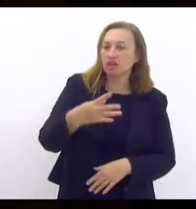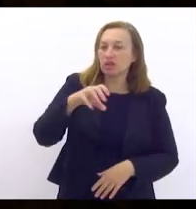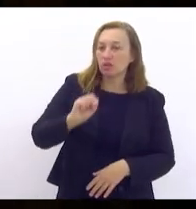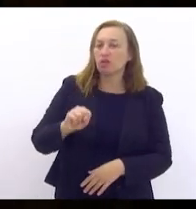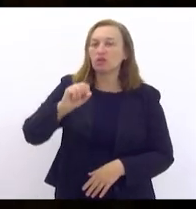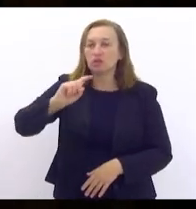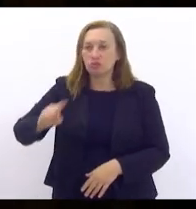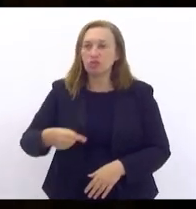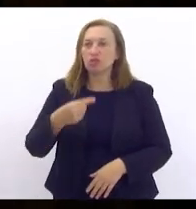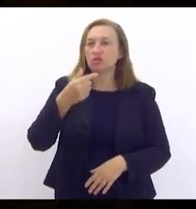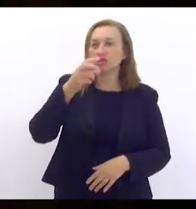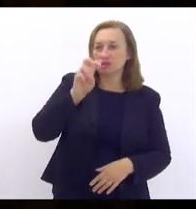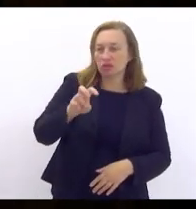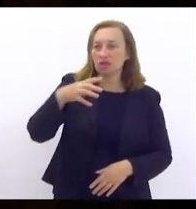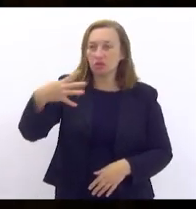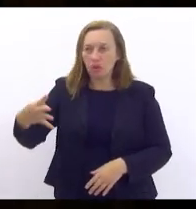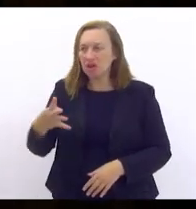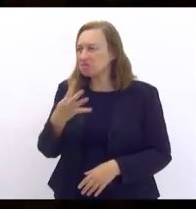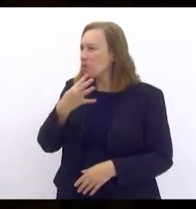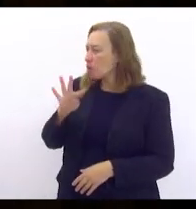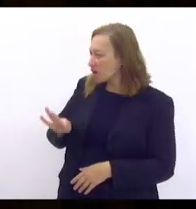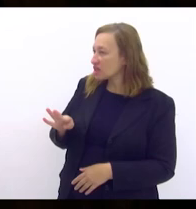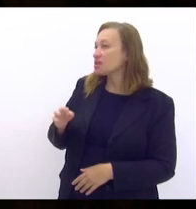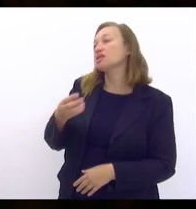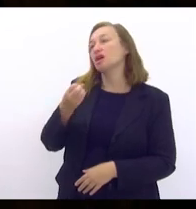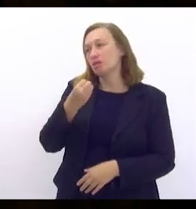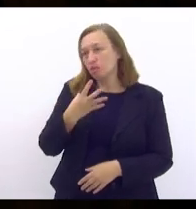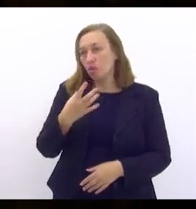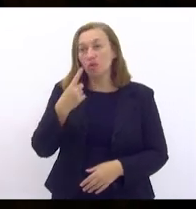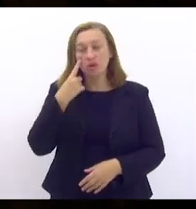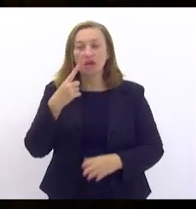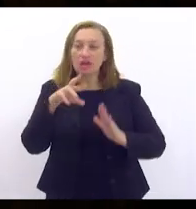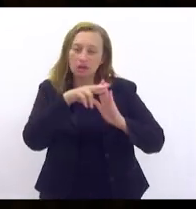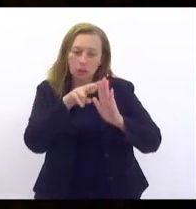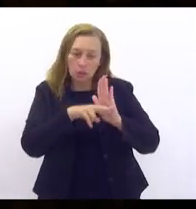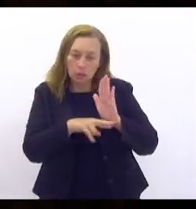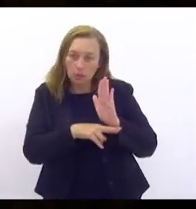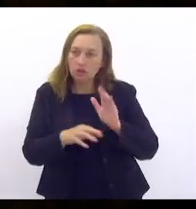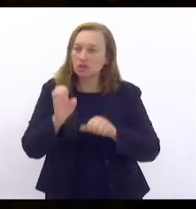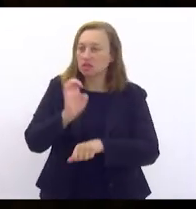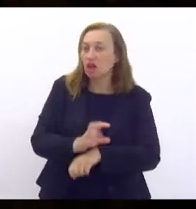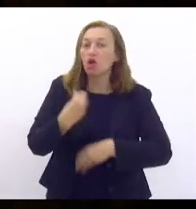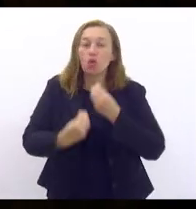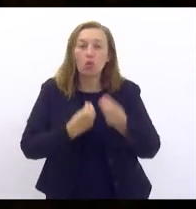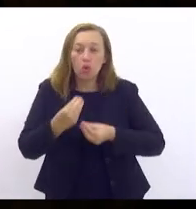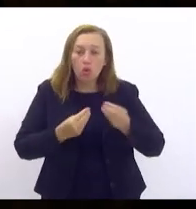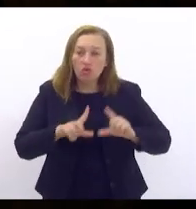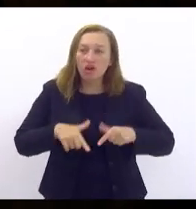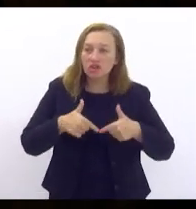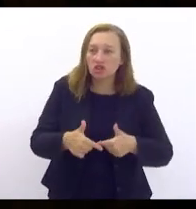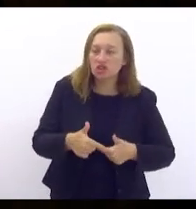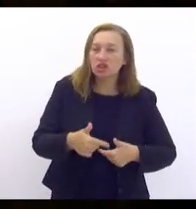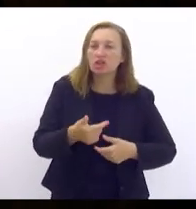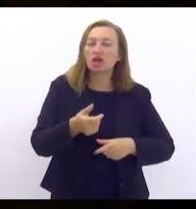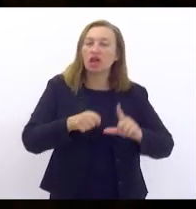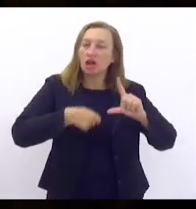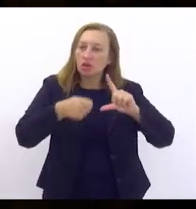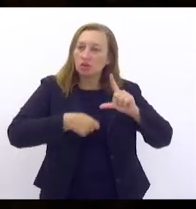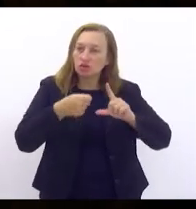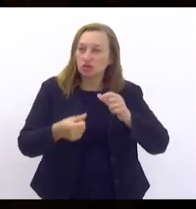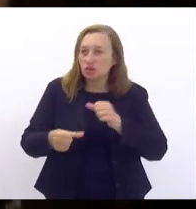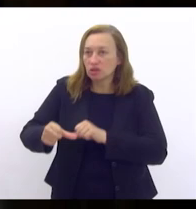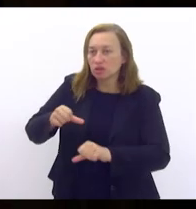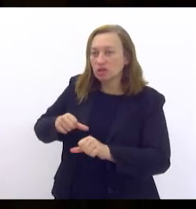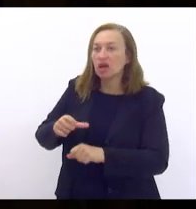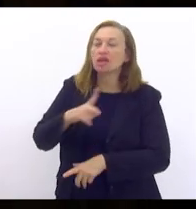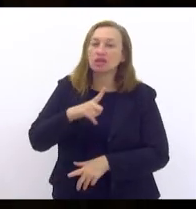quem não conhece vale a pena porque ele ele define as normas no estado de como vai funcionar logística reversa e temos